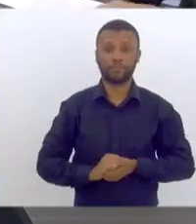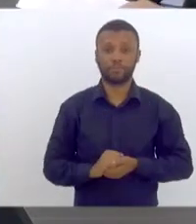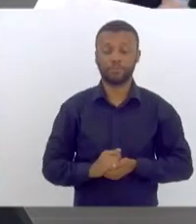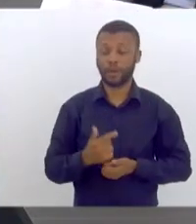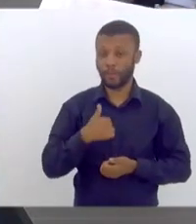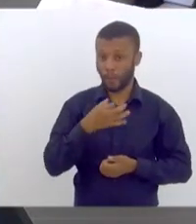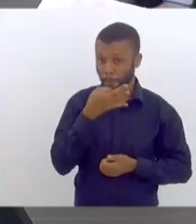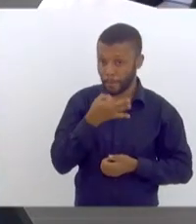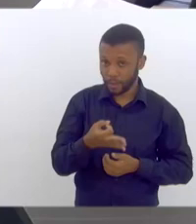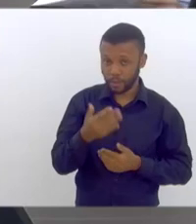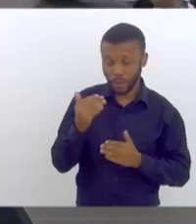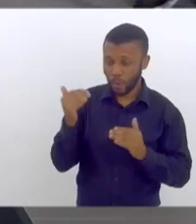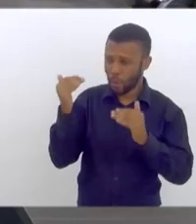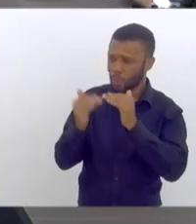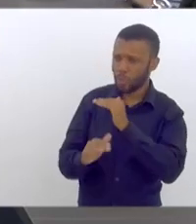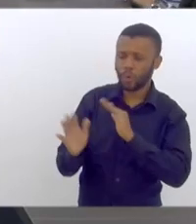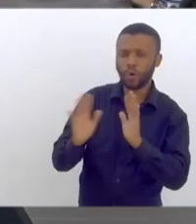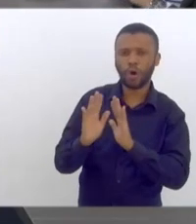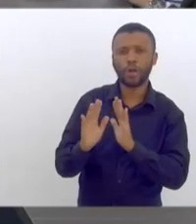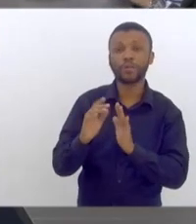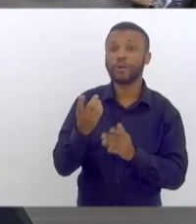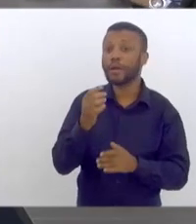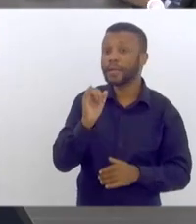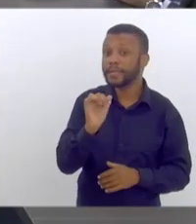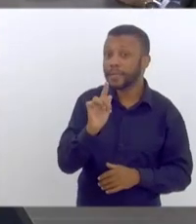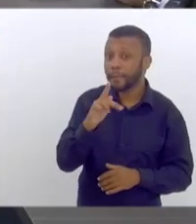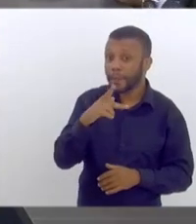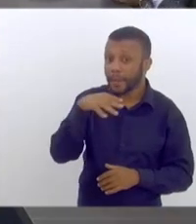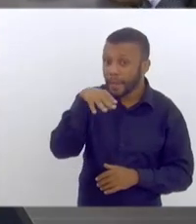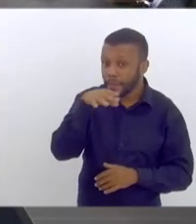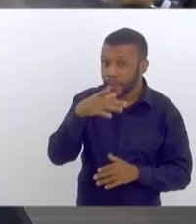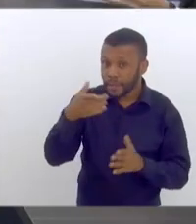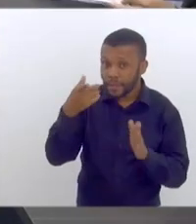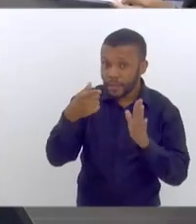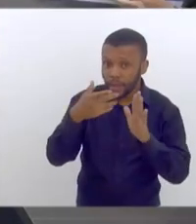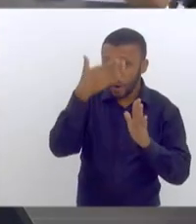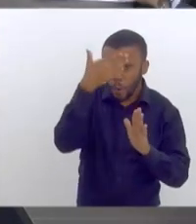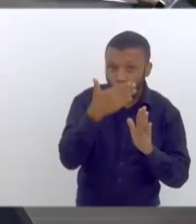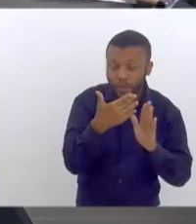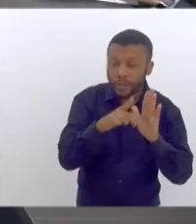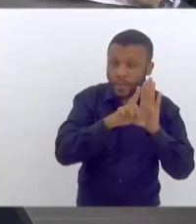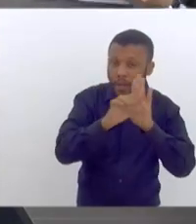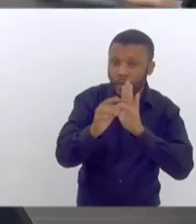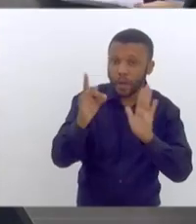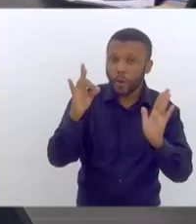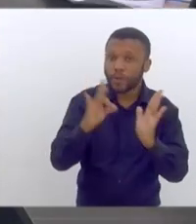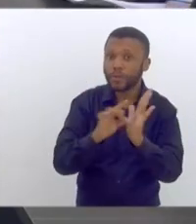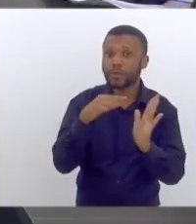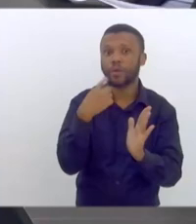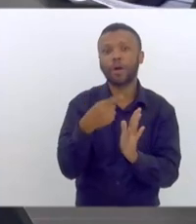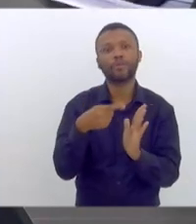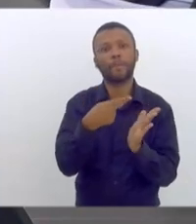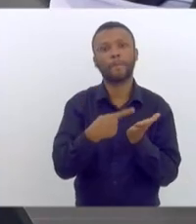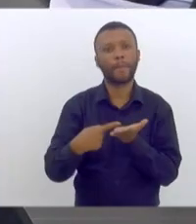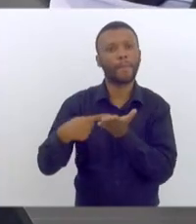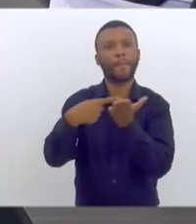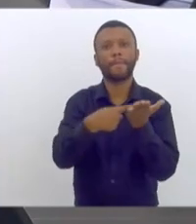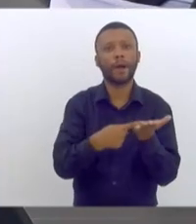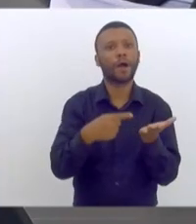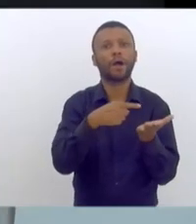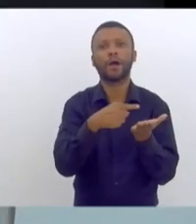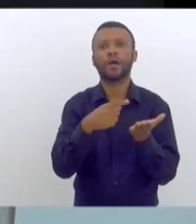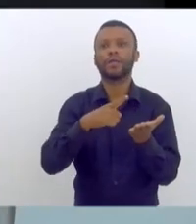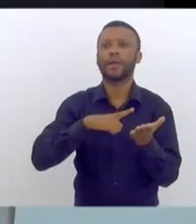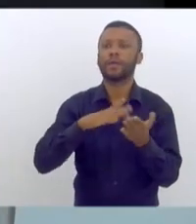discordância Foi quanto o IGPM que tá na lei original também se a gente consegue suar aqui ou chegar algum